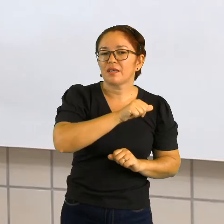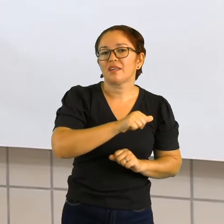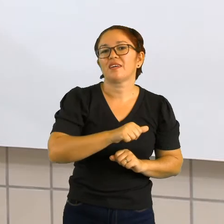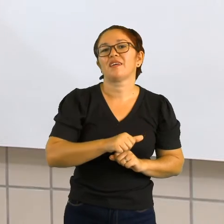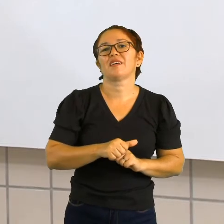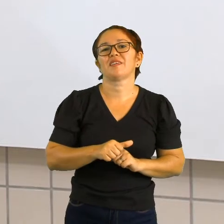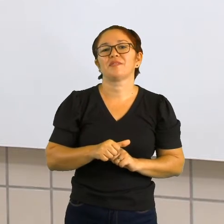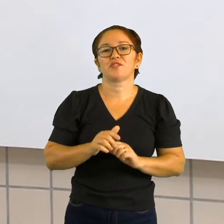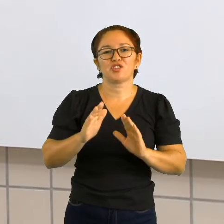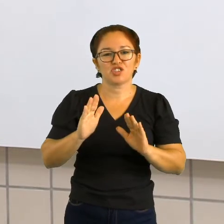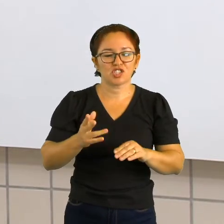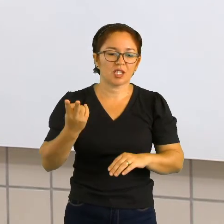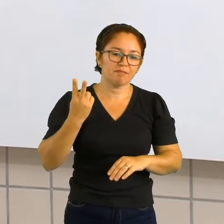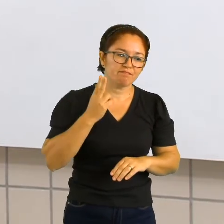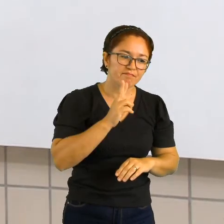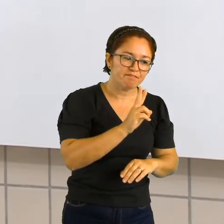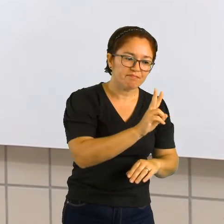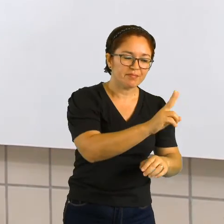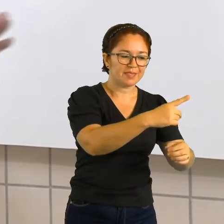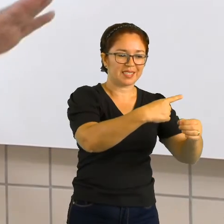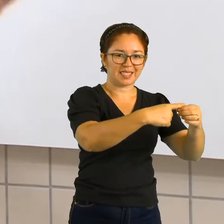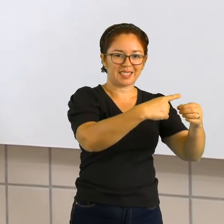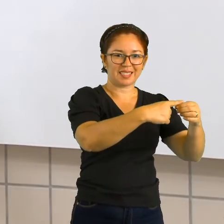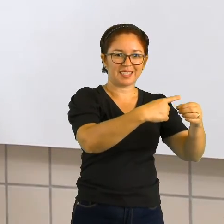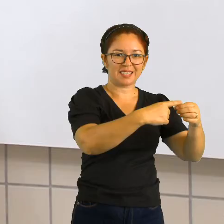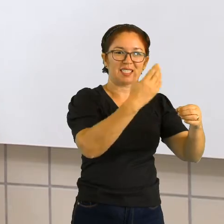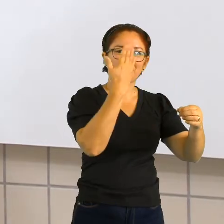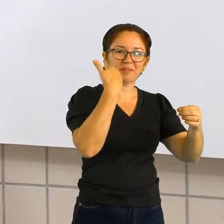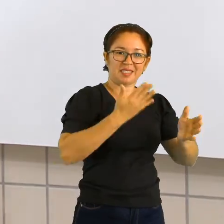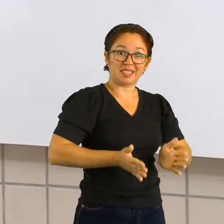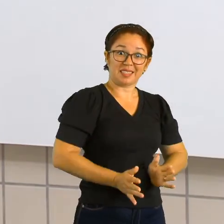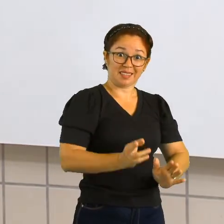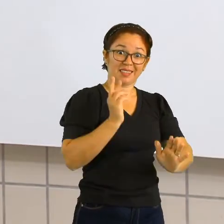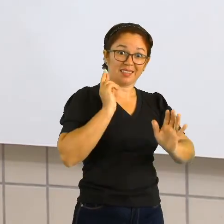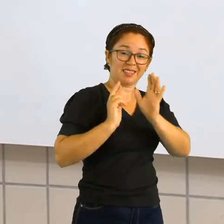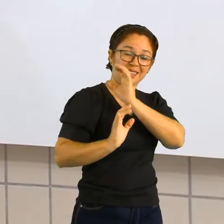na cidade onde Rapunzel nasceu, lá no reino, né?